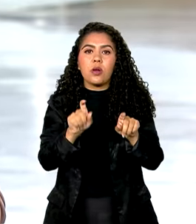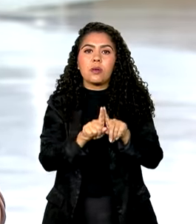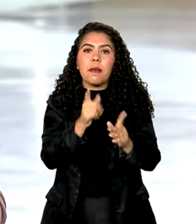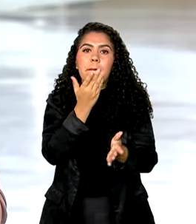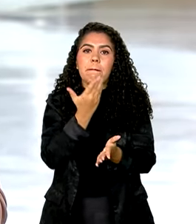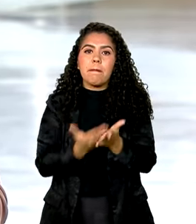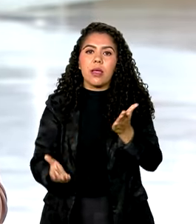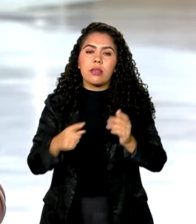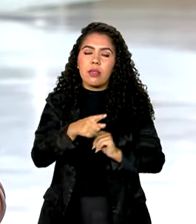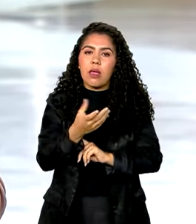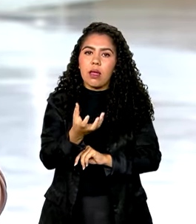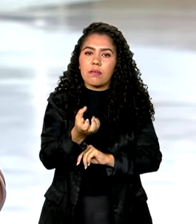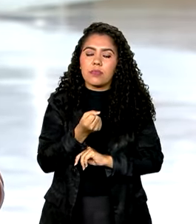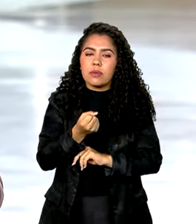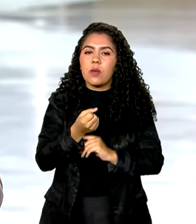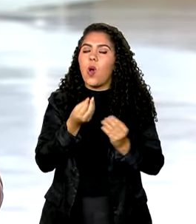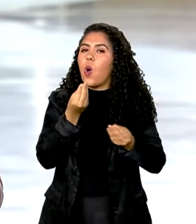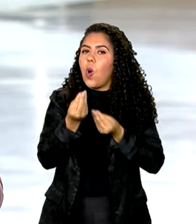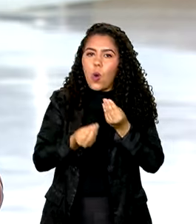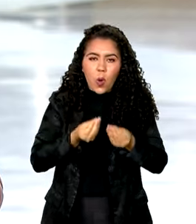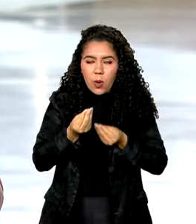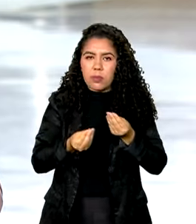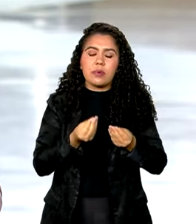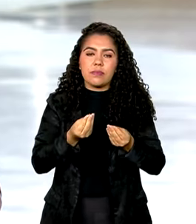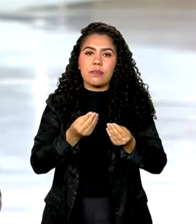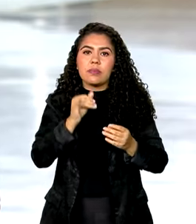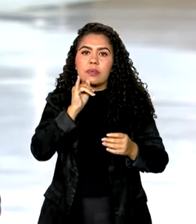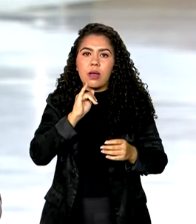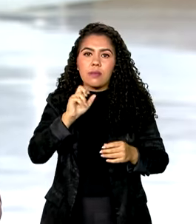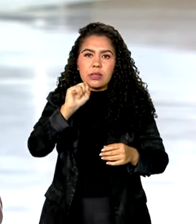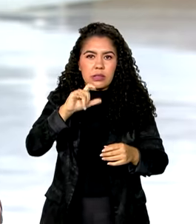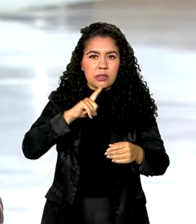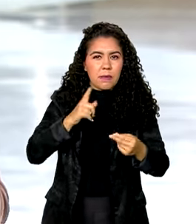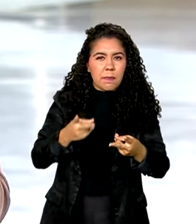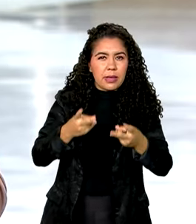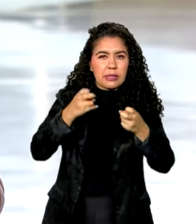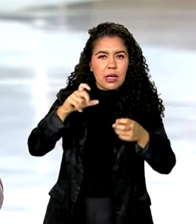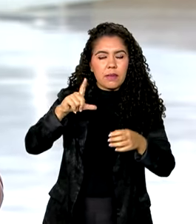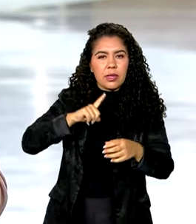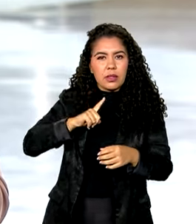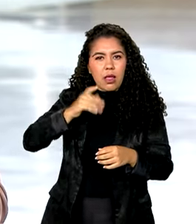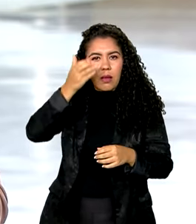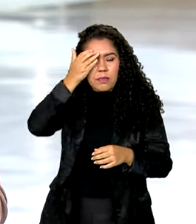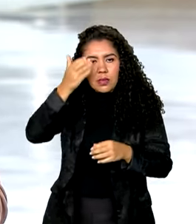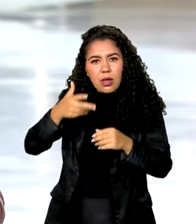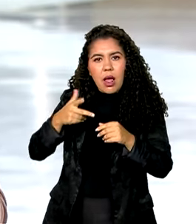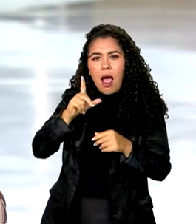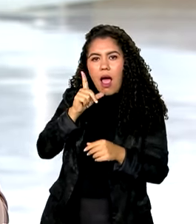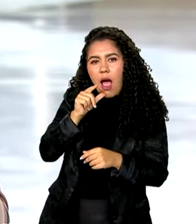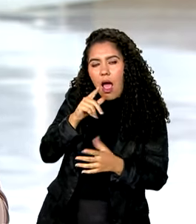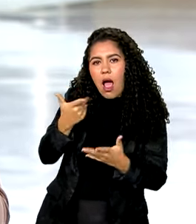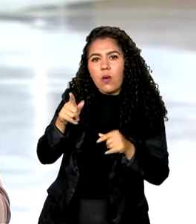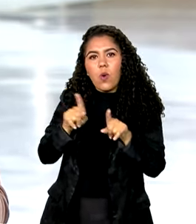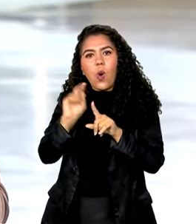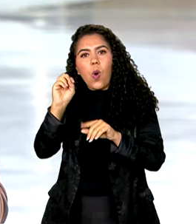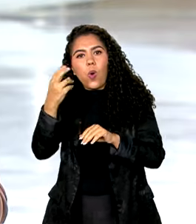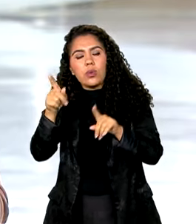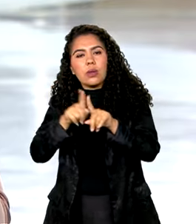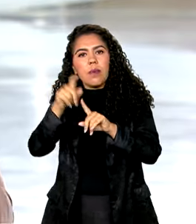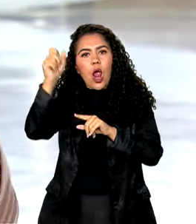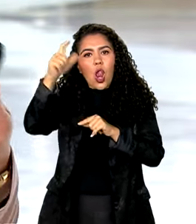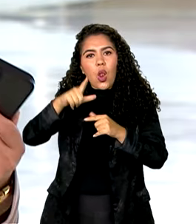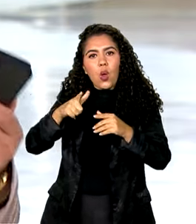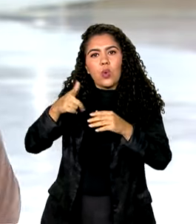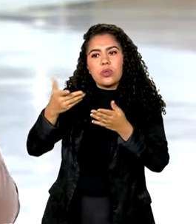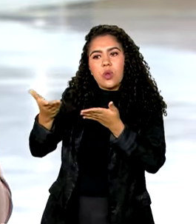isso vai ocorrer se for observado que existe algum tipo de ligação clandestina de água ou luz, ou que essa água e luz está sendo compartilhada